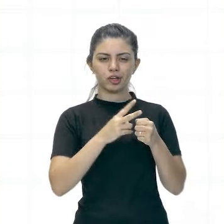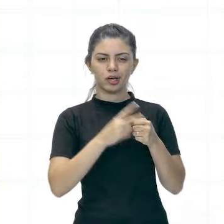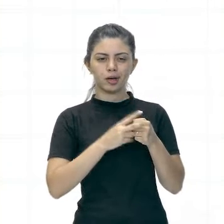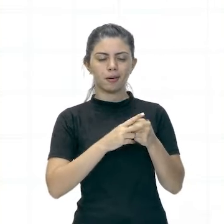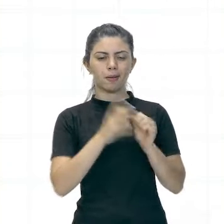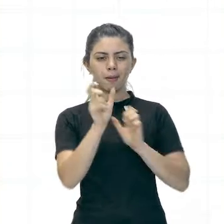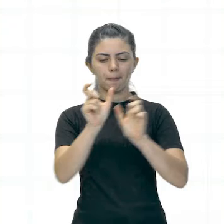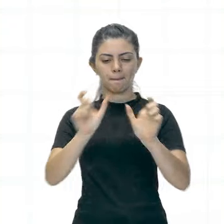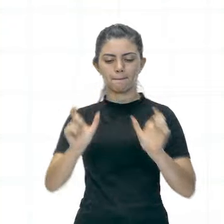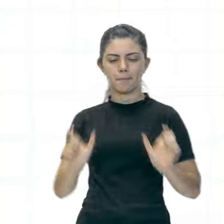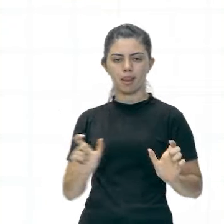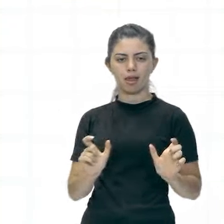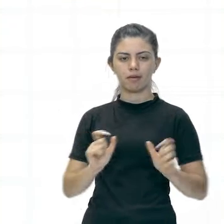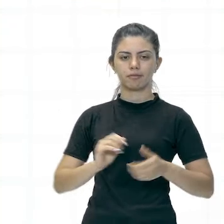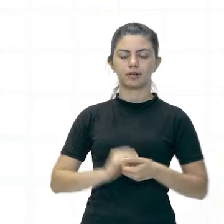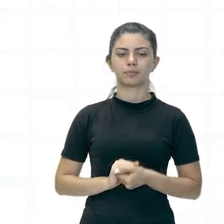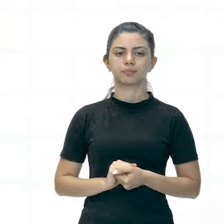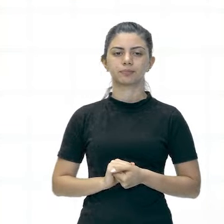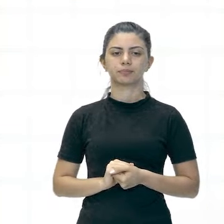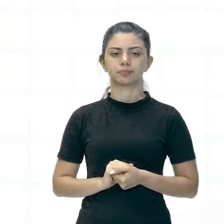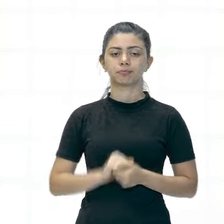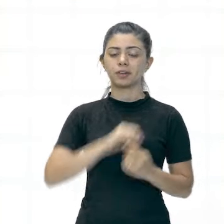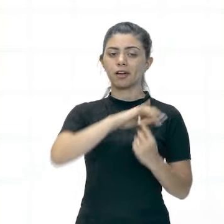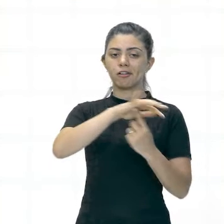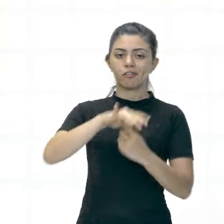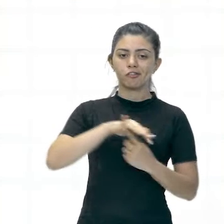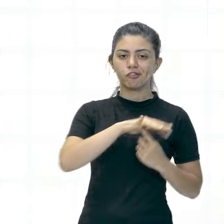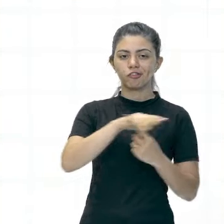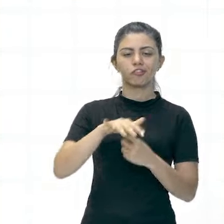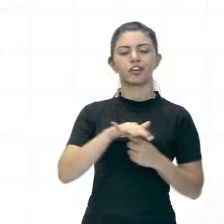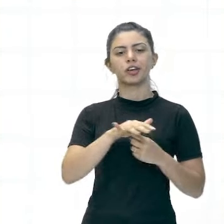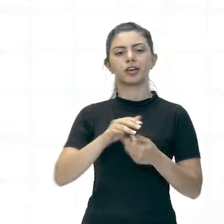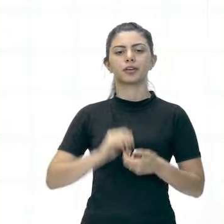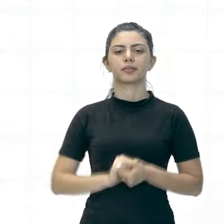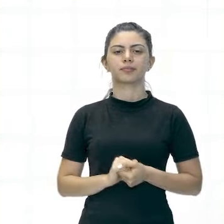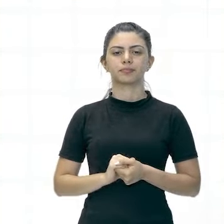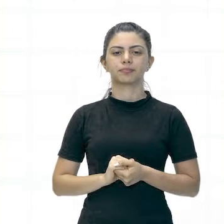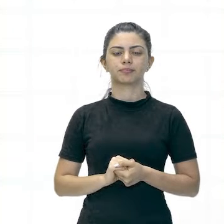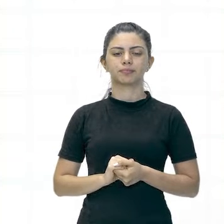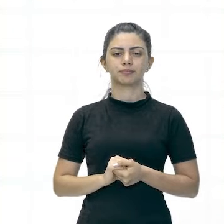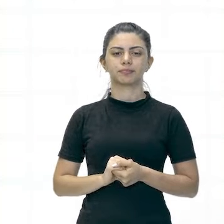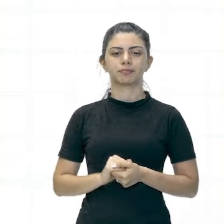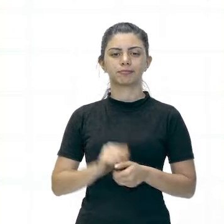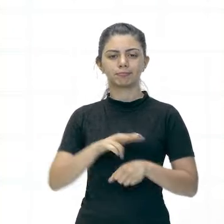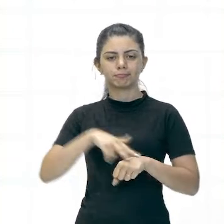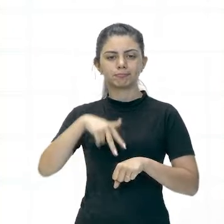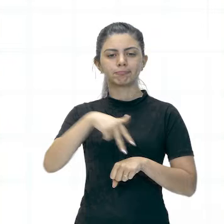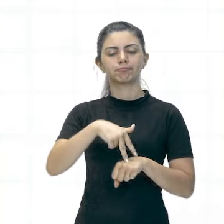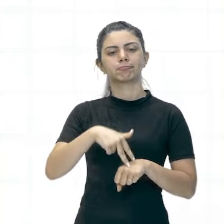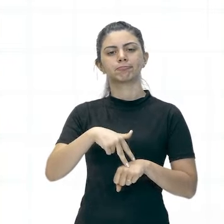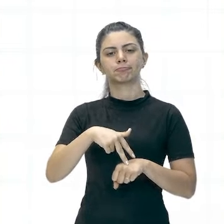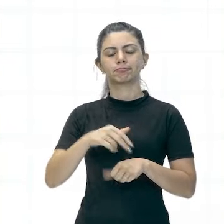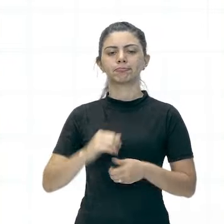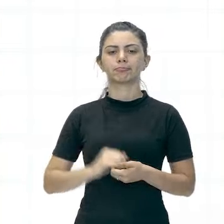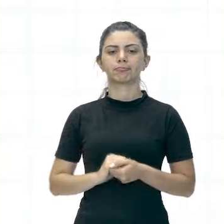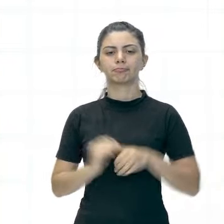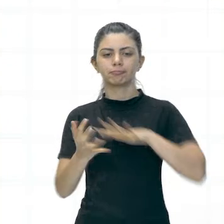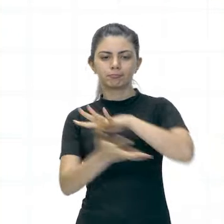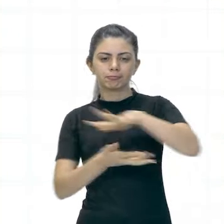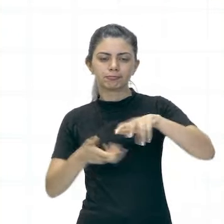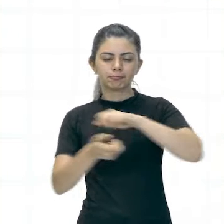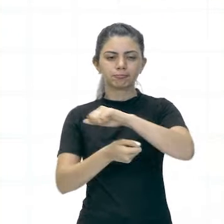palavras principais. Então, tá aí a palavra fair, feira, leverage, alavancar,